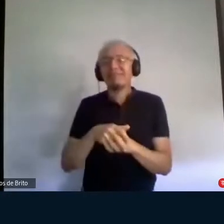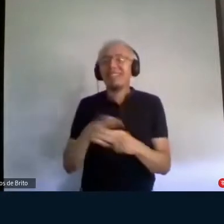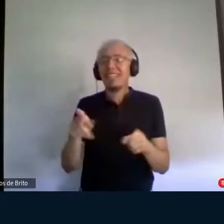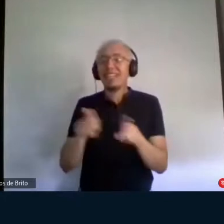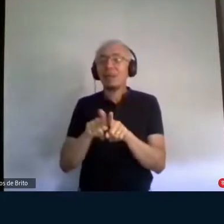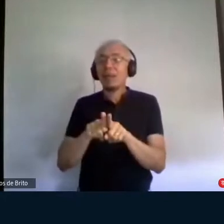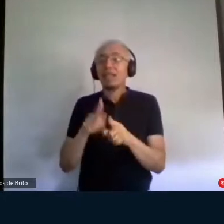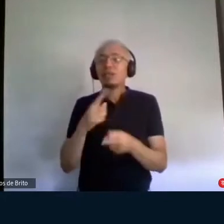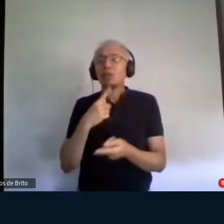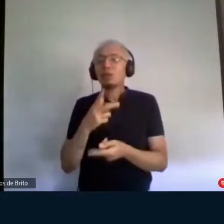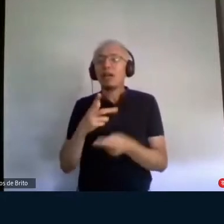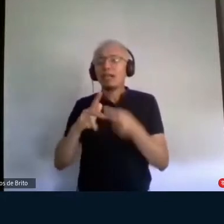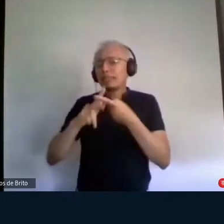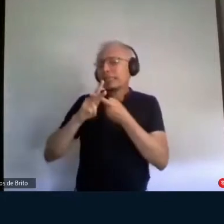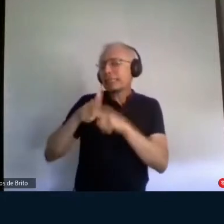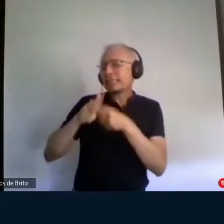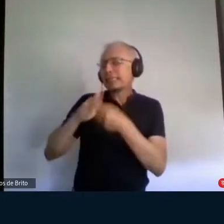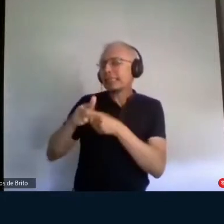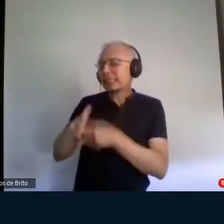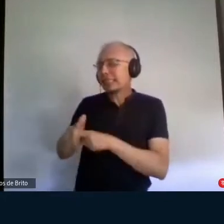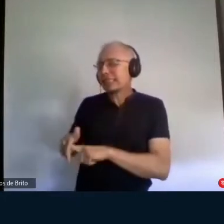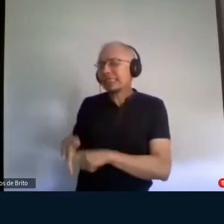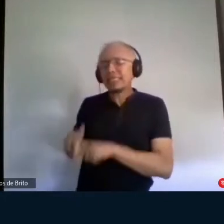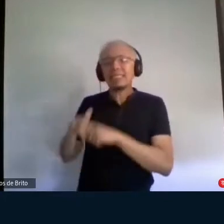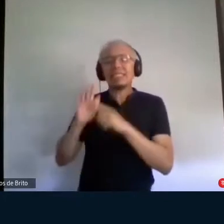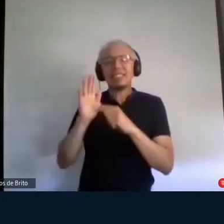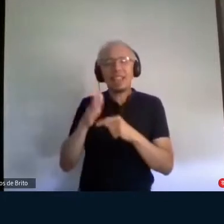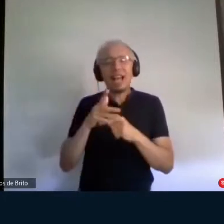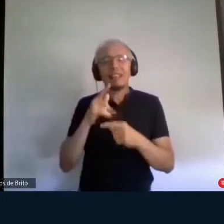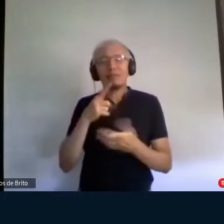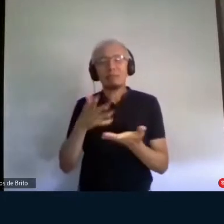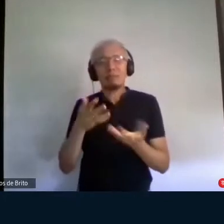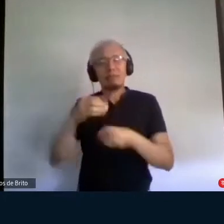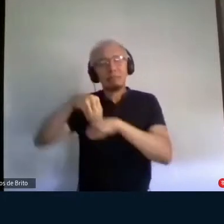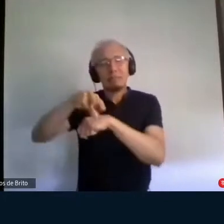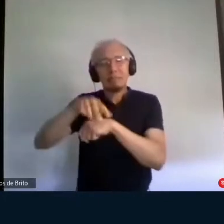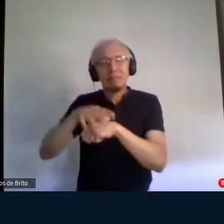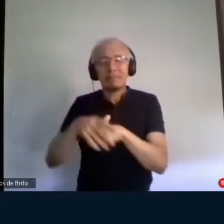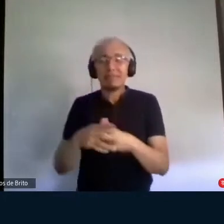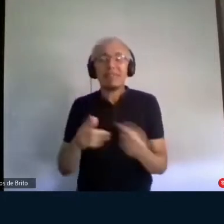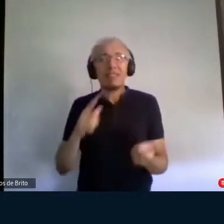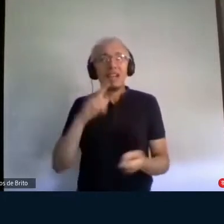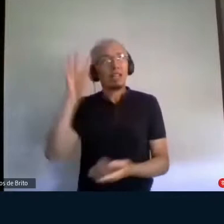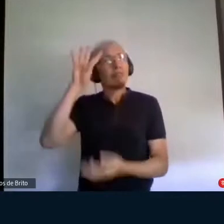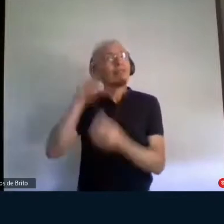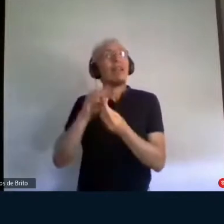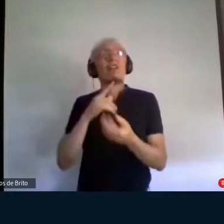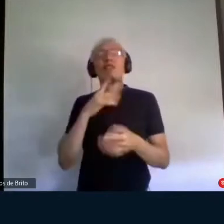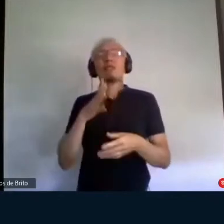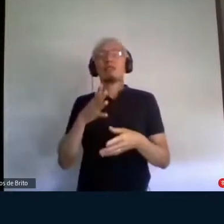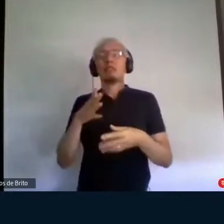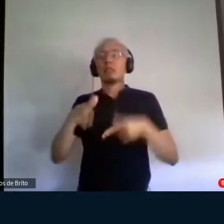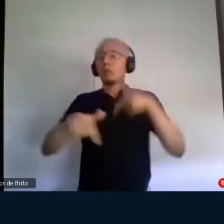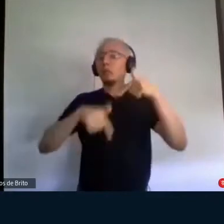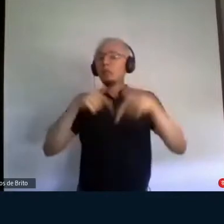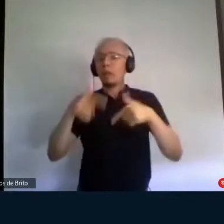correções que todo mundo vai fazer, consolidando essas correções, você vai chegar num trabalho formalmente